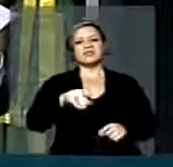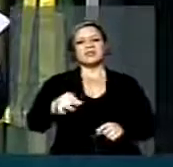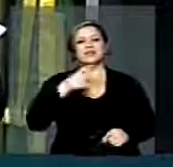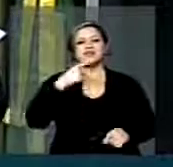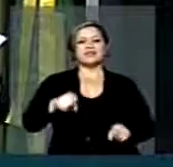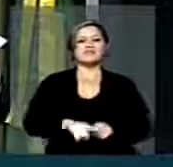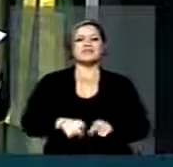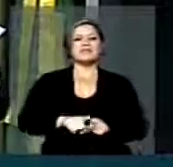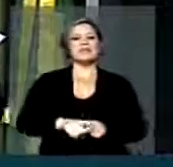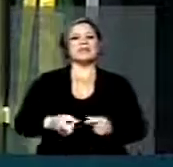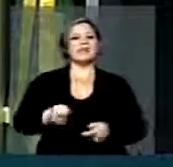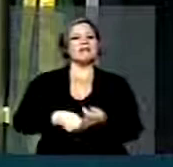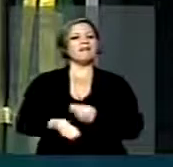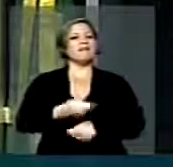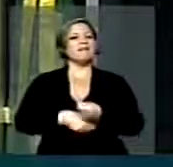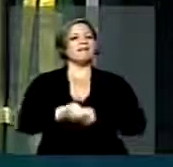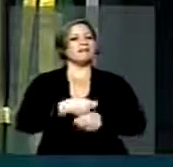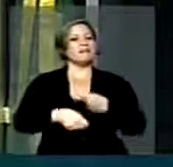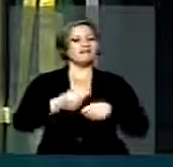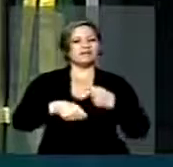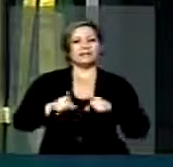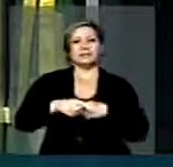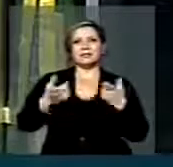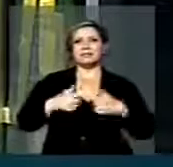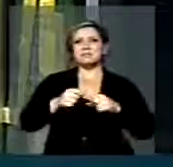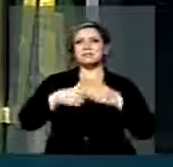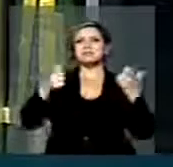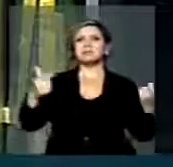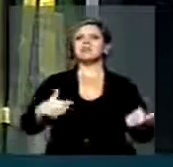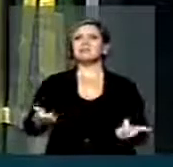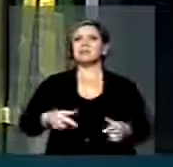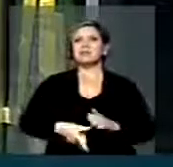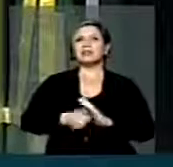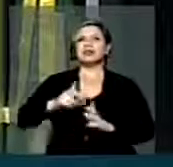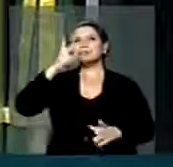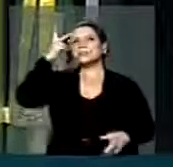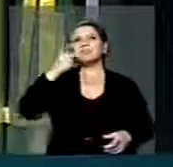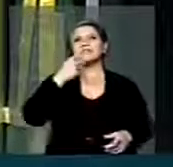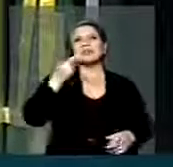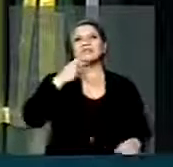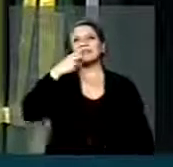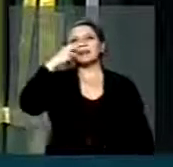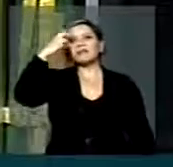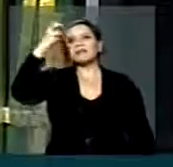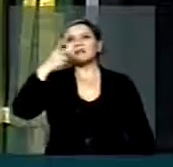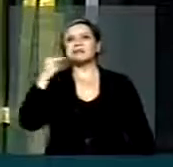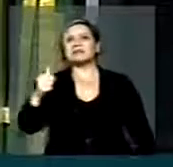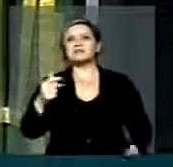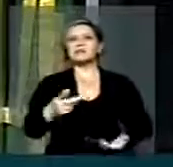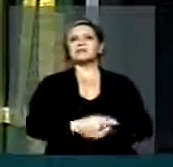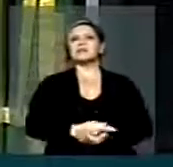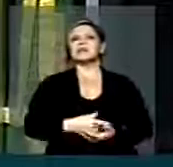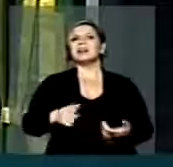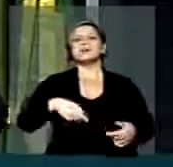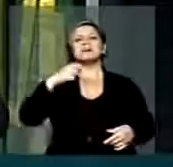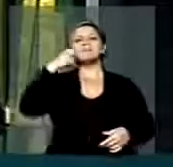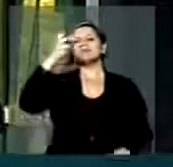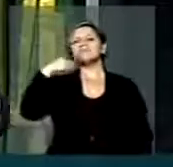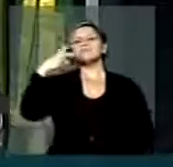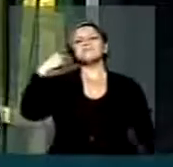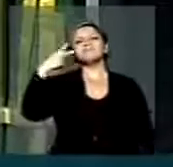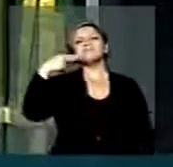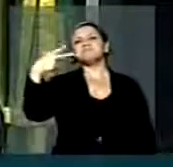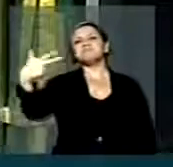aumentar o investimento estrangeiro direto. Isso antigamente as pessoas ficavam vermelhas quando acontecia isso. Hoje é a mesma